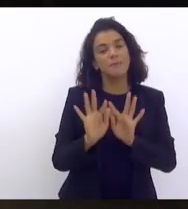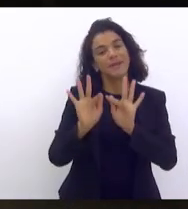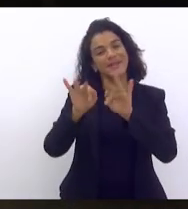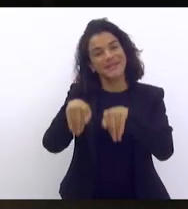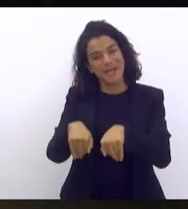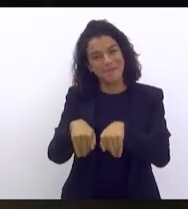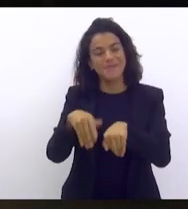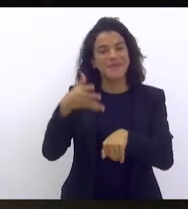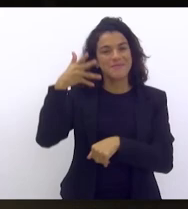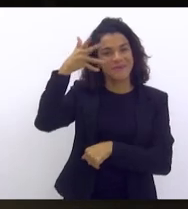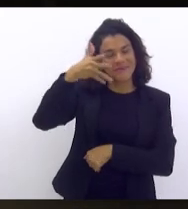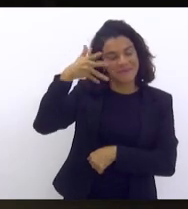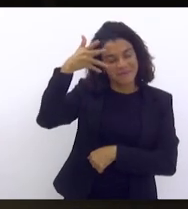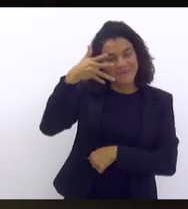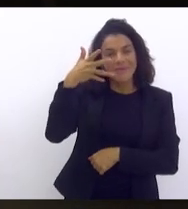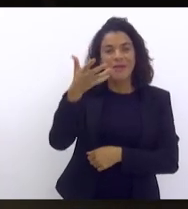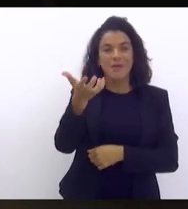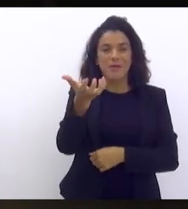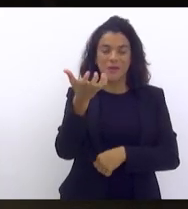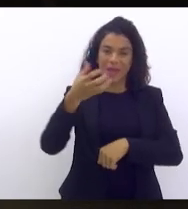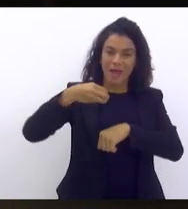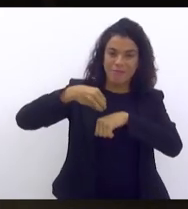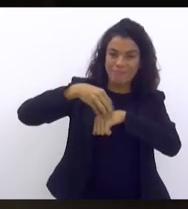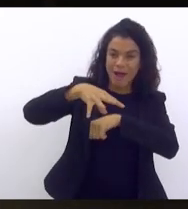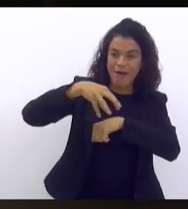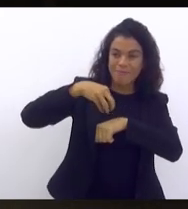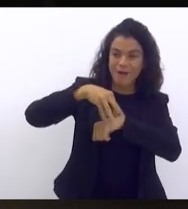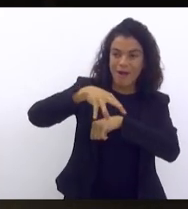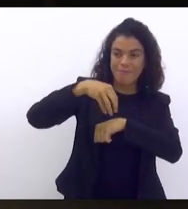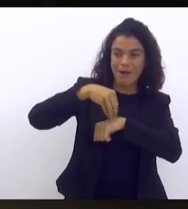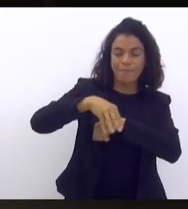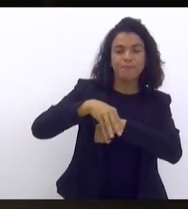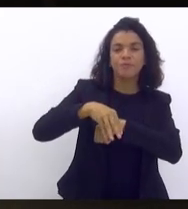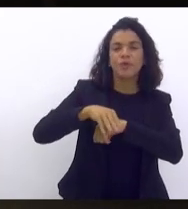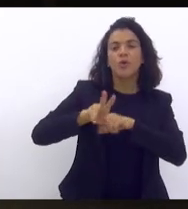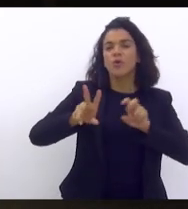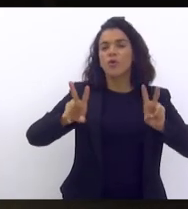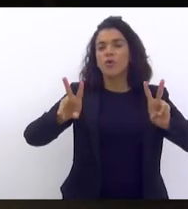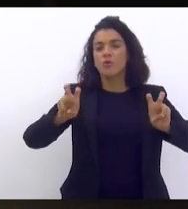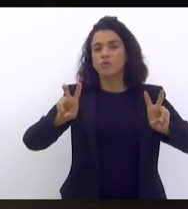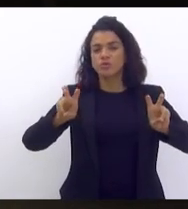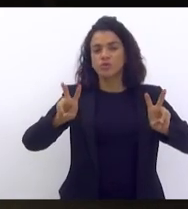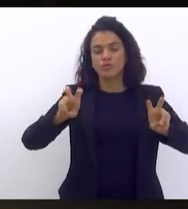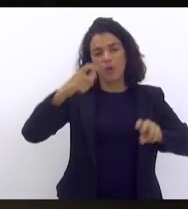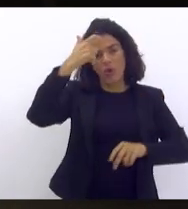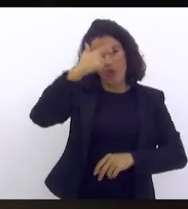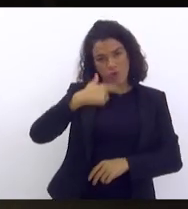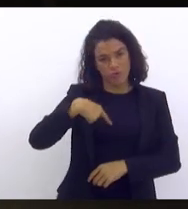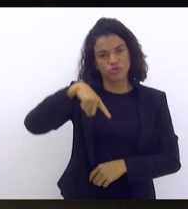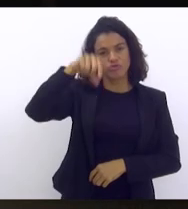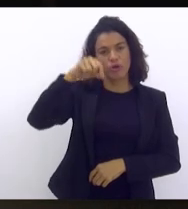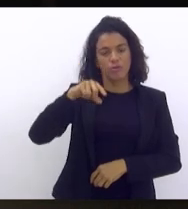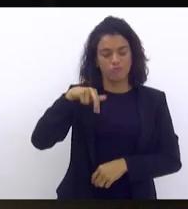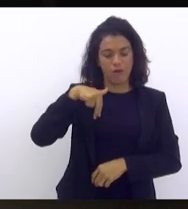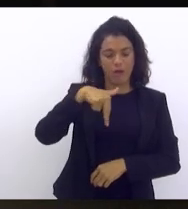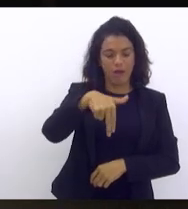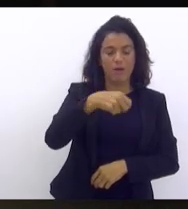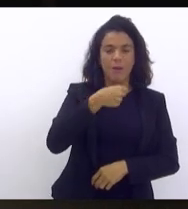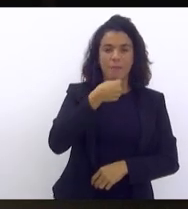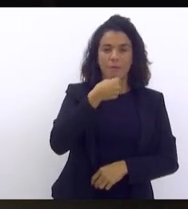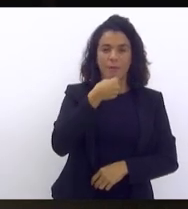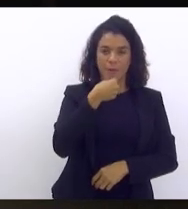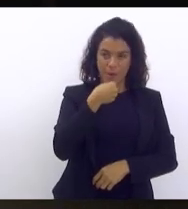quero trazer o maior motivo de eu querer falar daqui de cima, que se